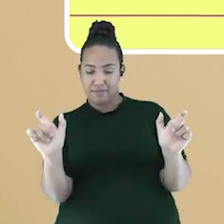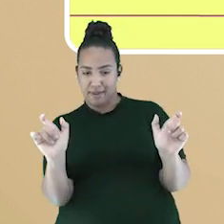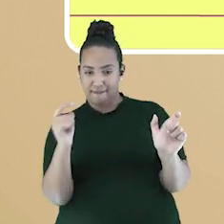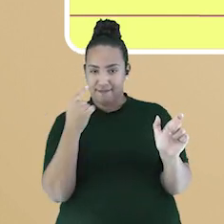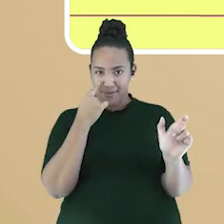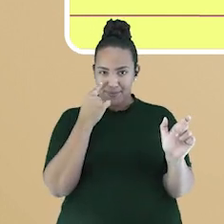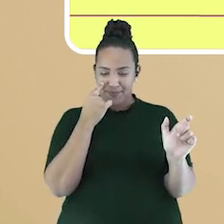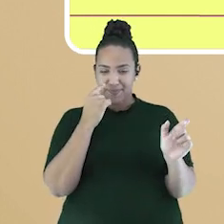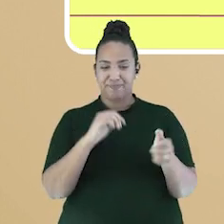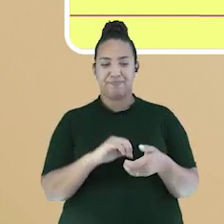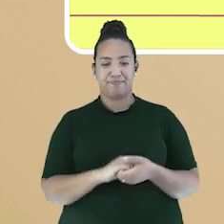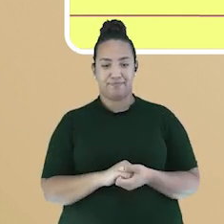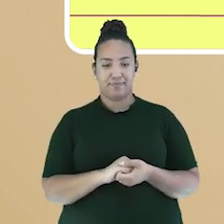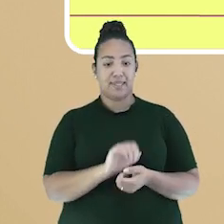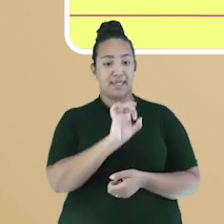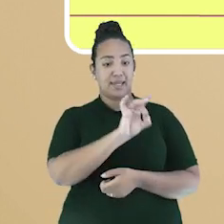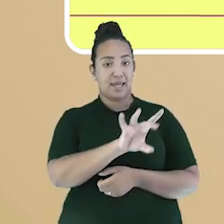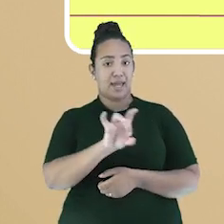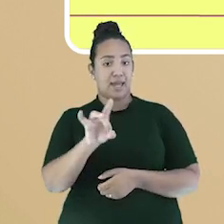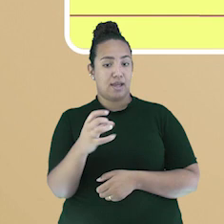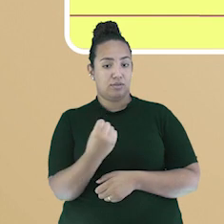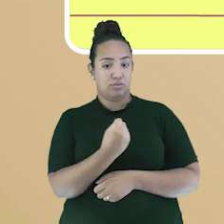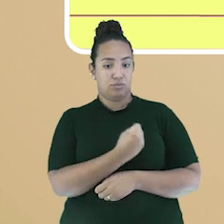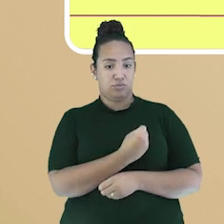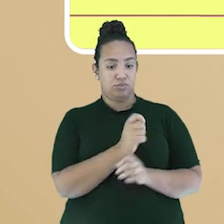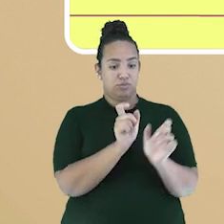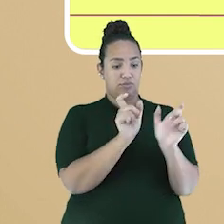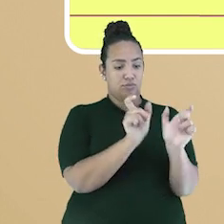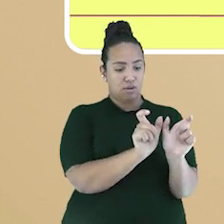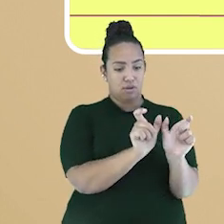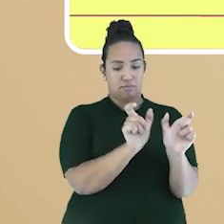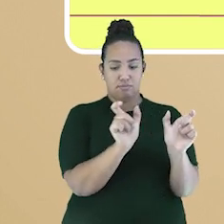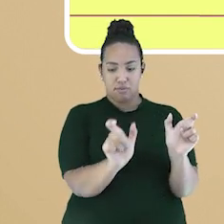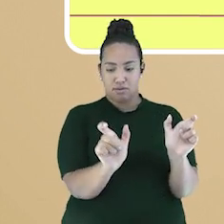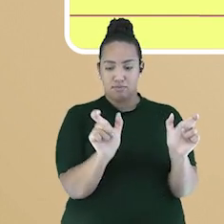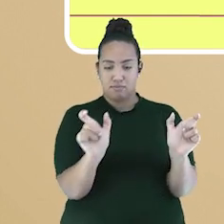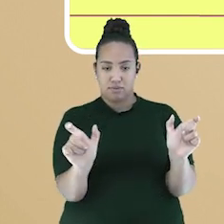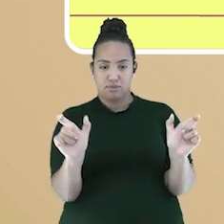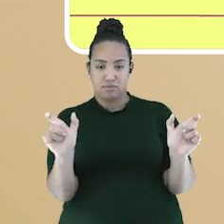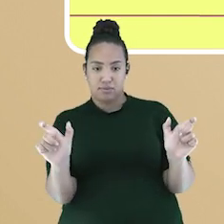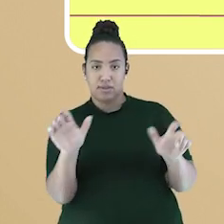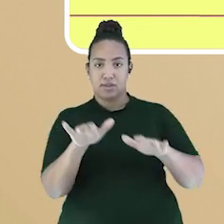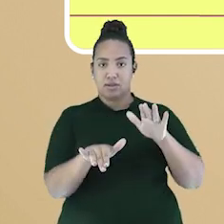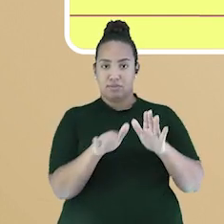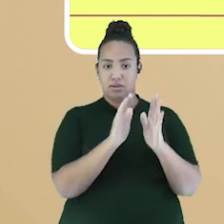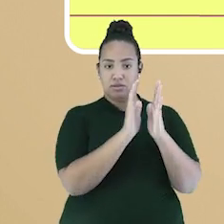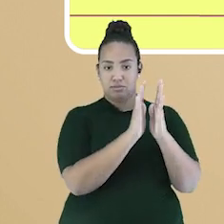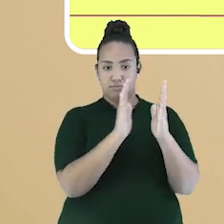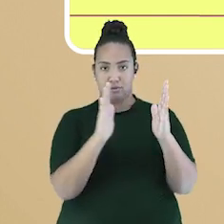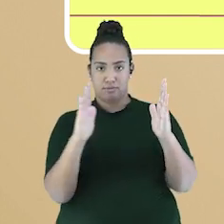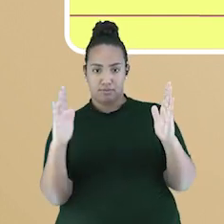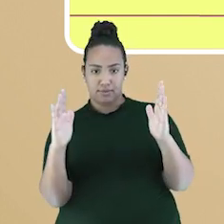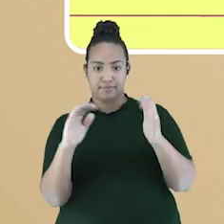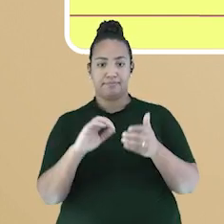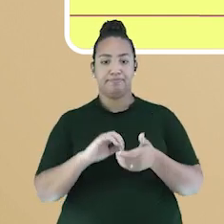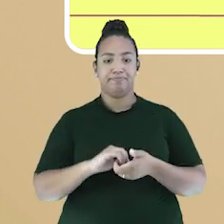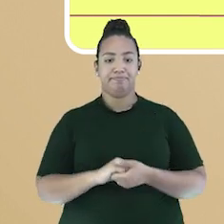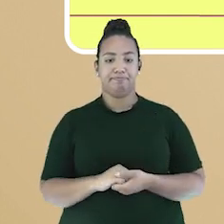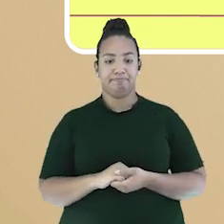pegamos cada algarismo e organizamos de acordo com o valor que cada ordem representa certo